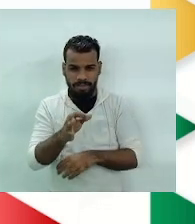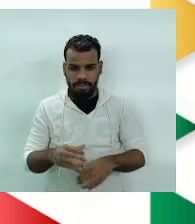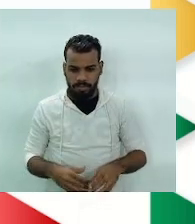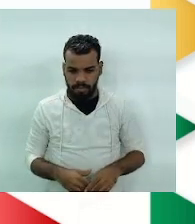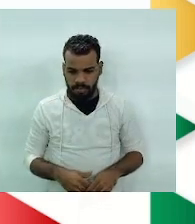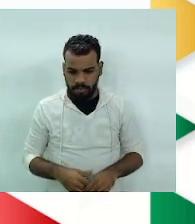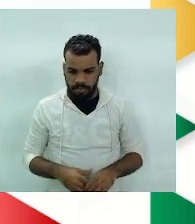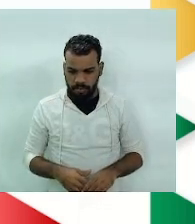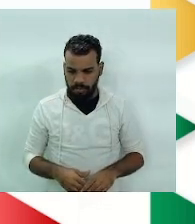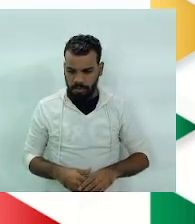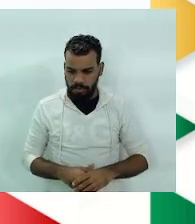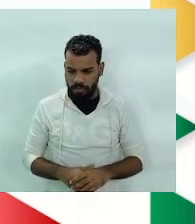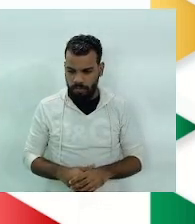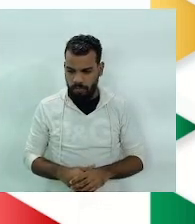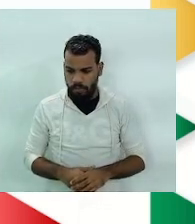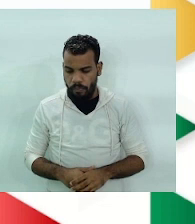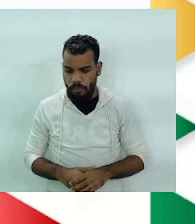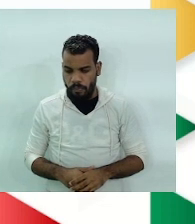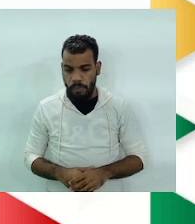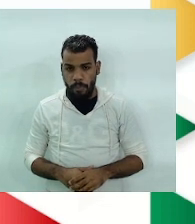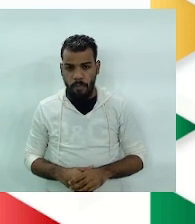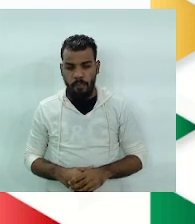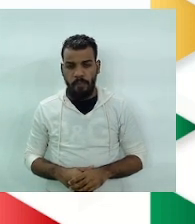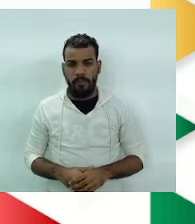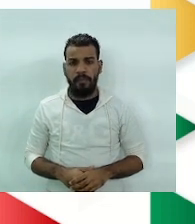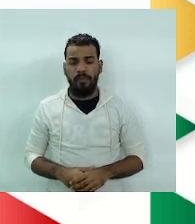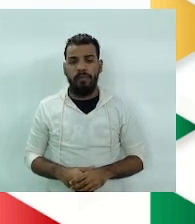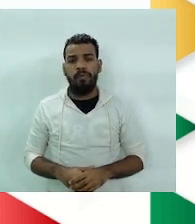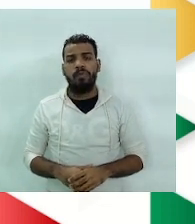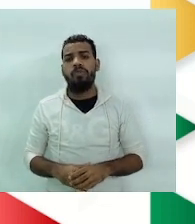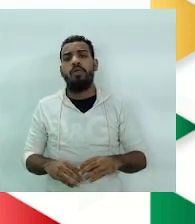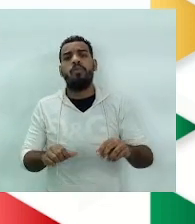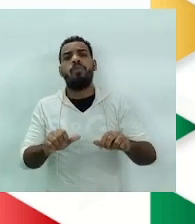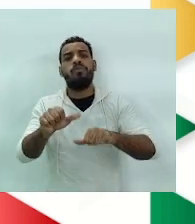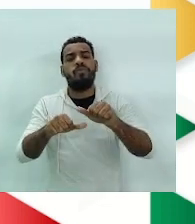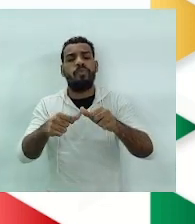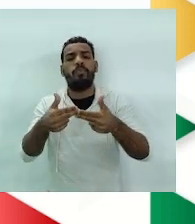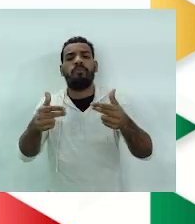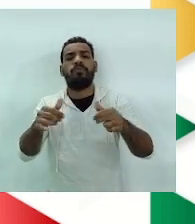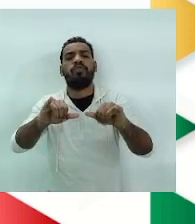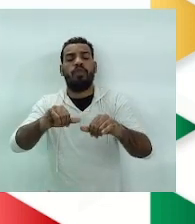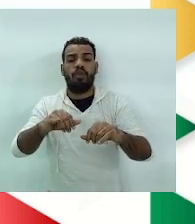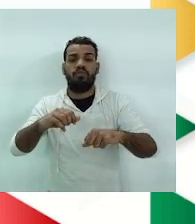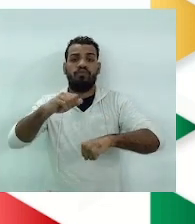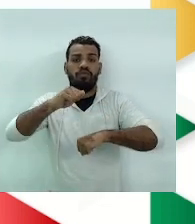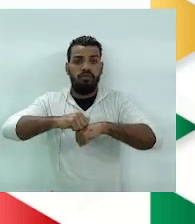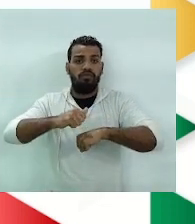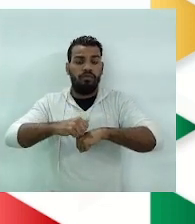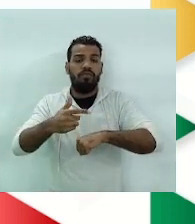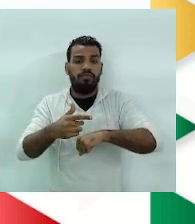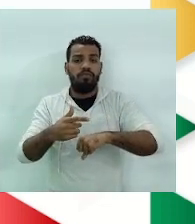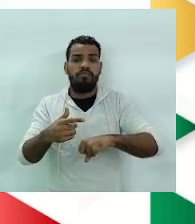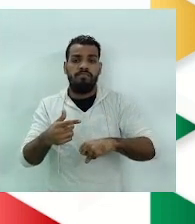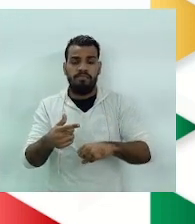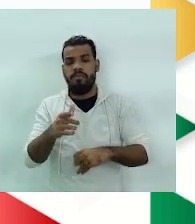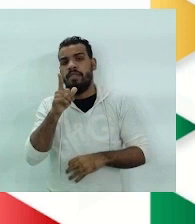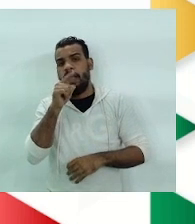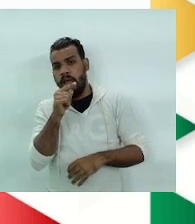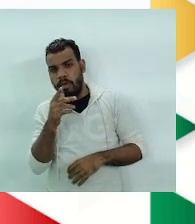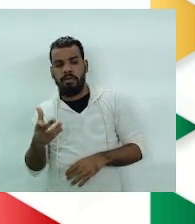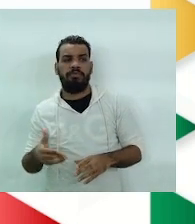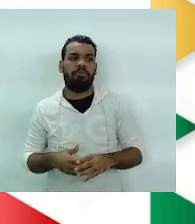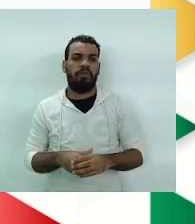lá. A meteorização, alteração física e química das rochas devido a agentes erosivos como